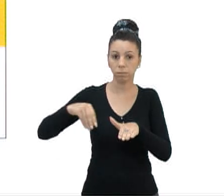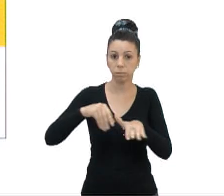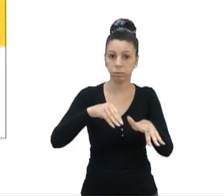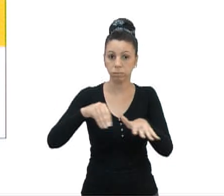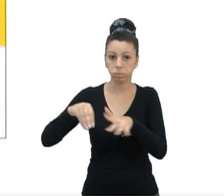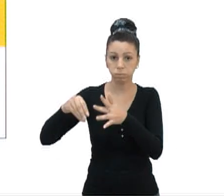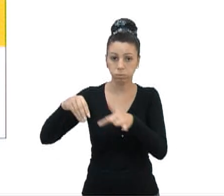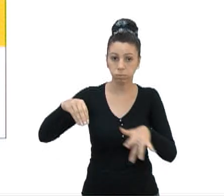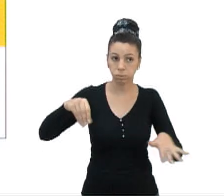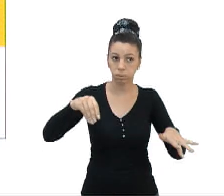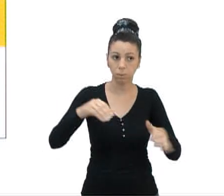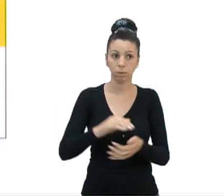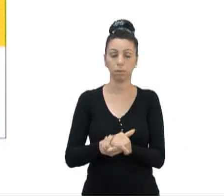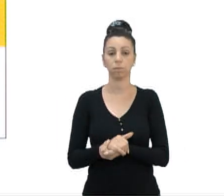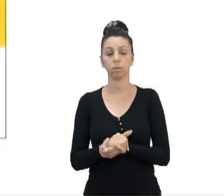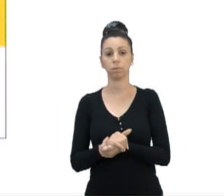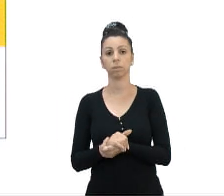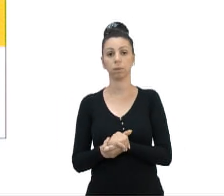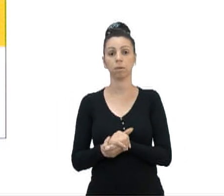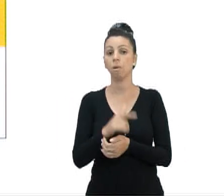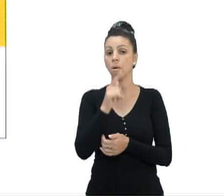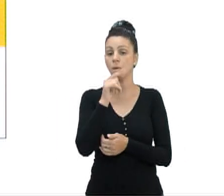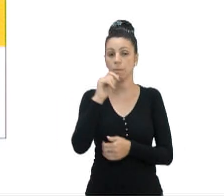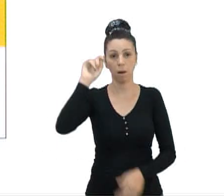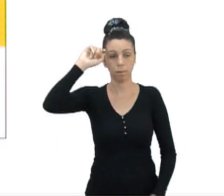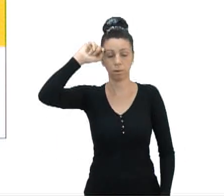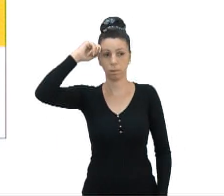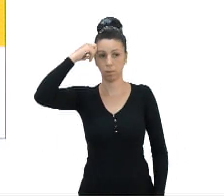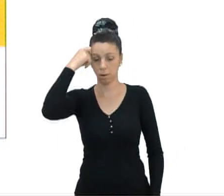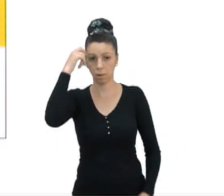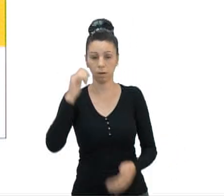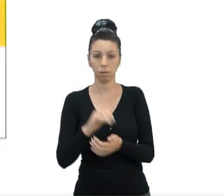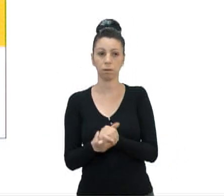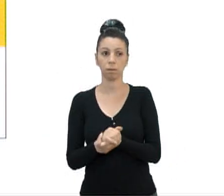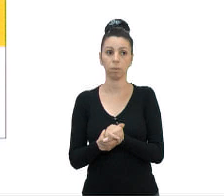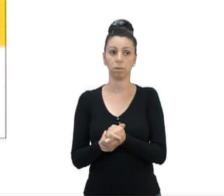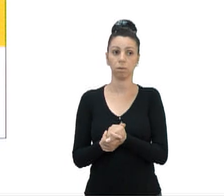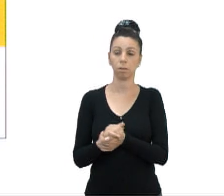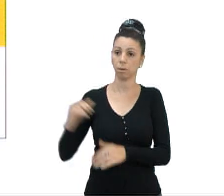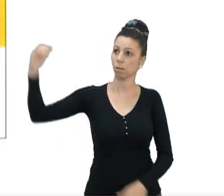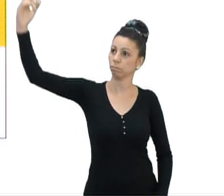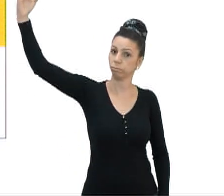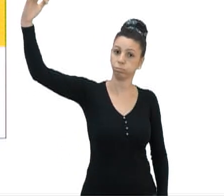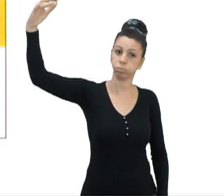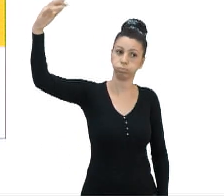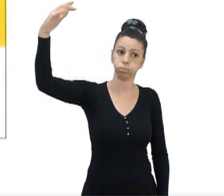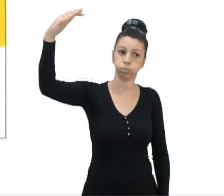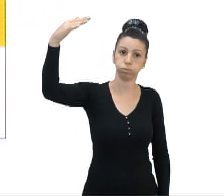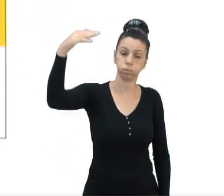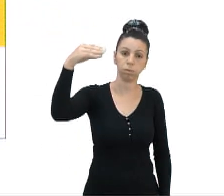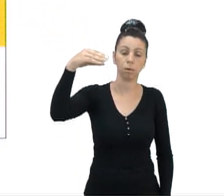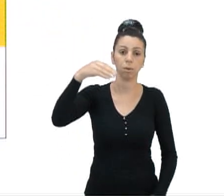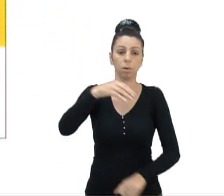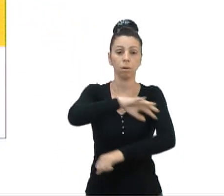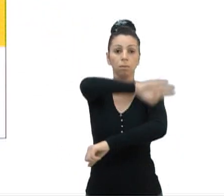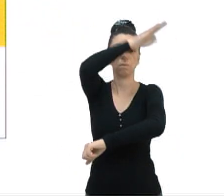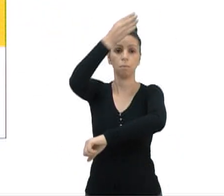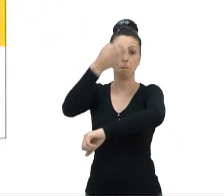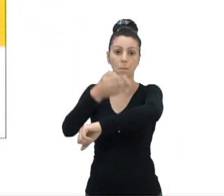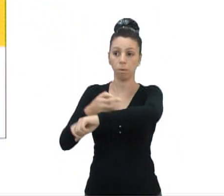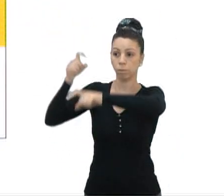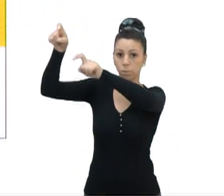divisão entre Europa e Ásia, Rio Ural e Montes Urais. Então esse é o conjunto ali que